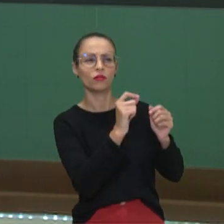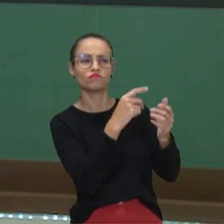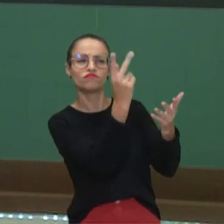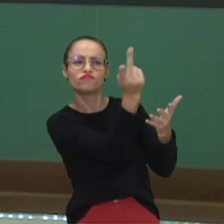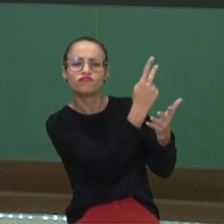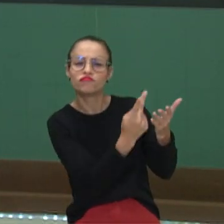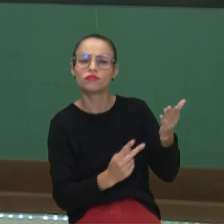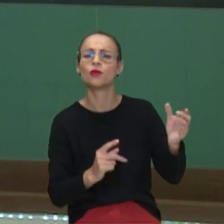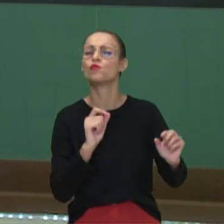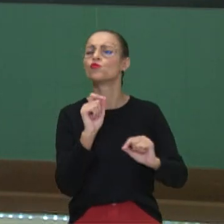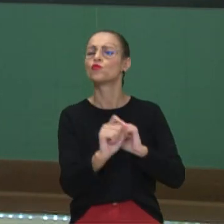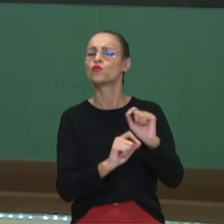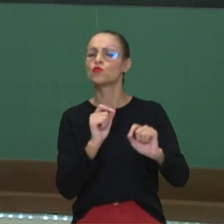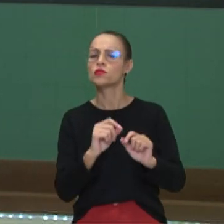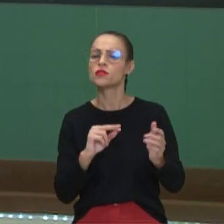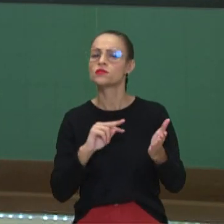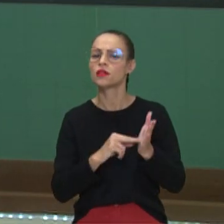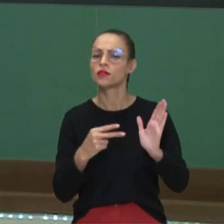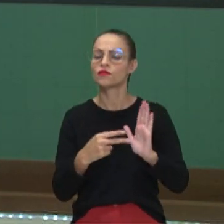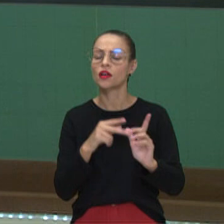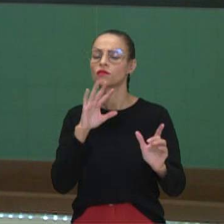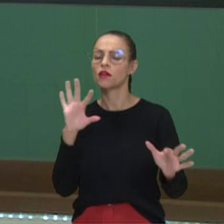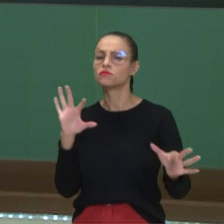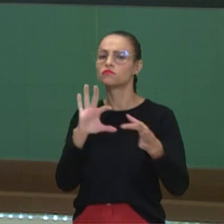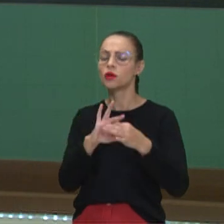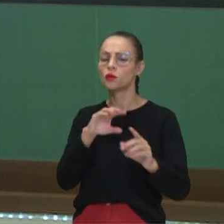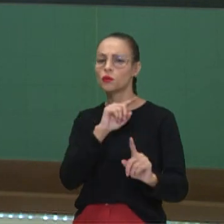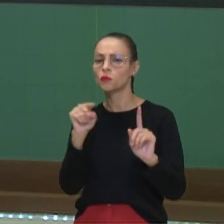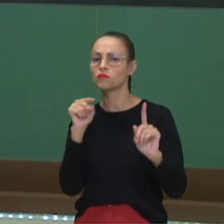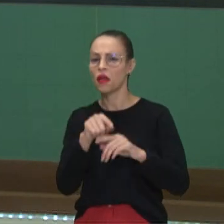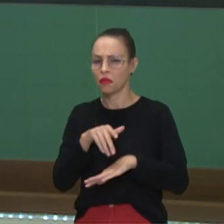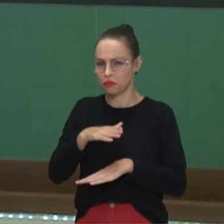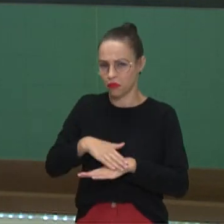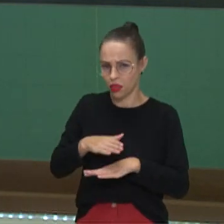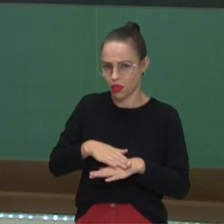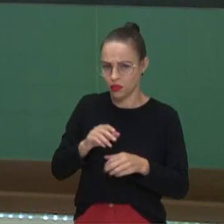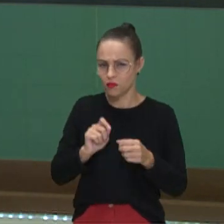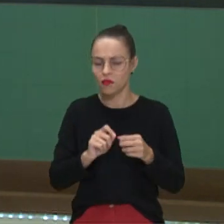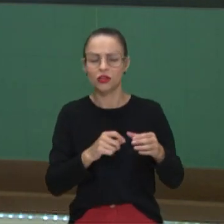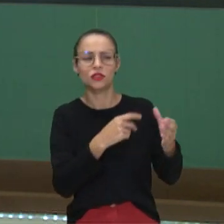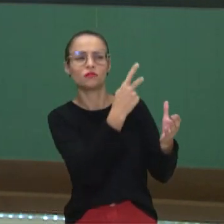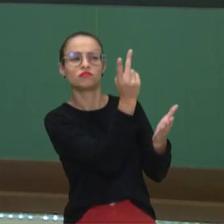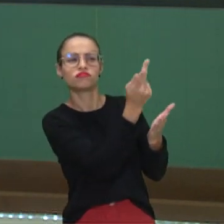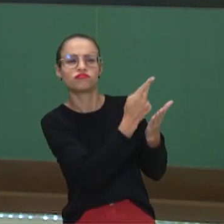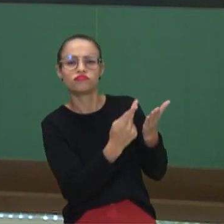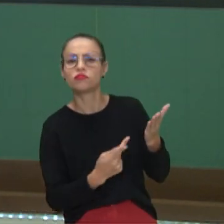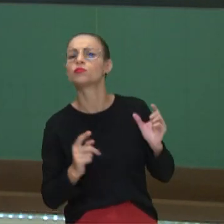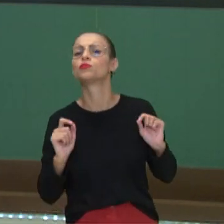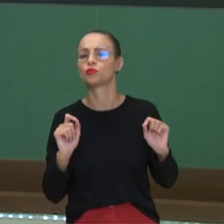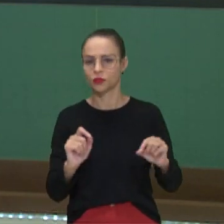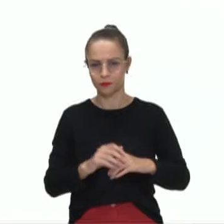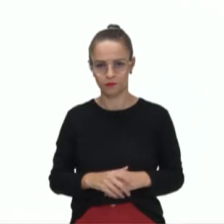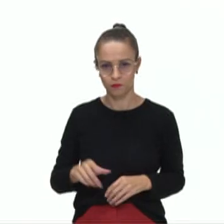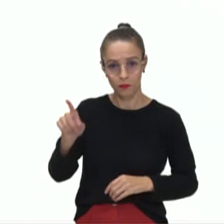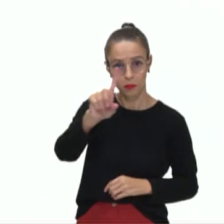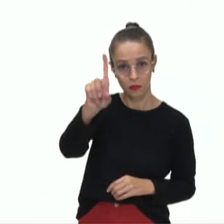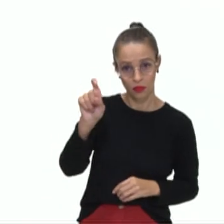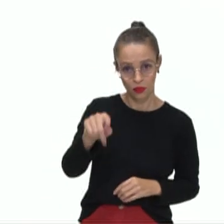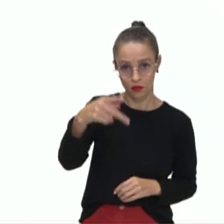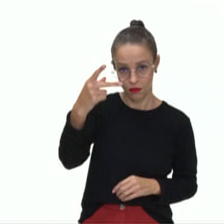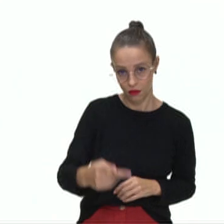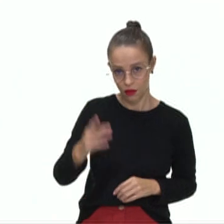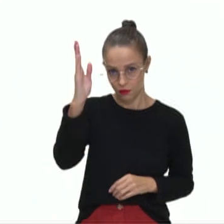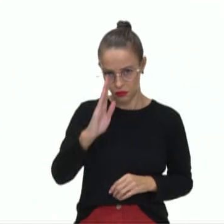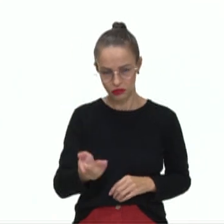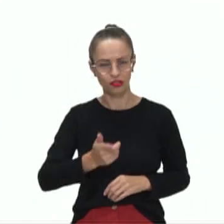dizer? Que mensagem eles queriam passar com essas artes rupestres? E será que no Brasil também